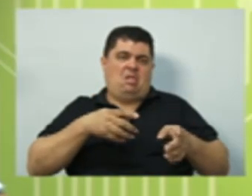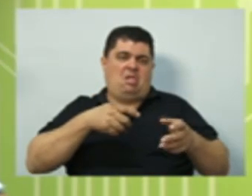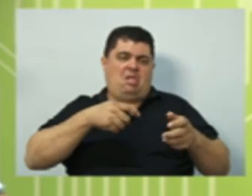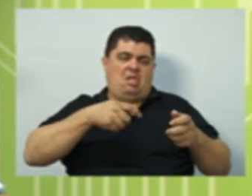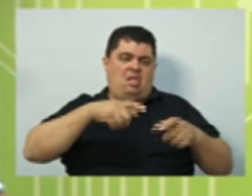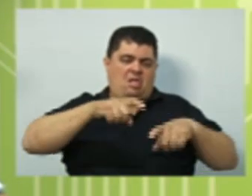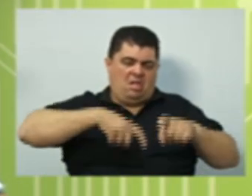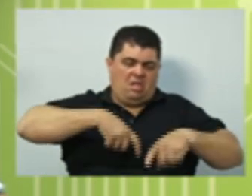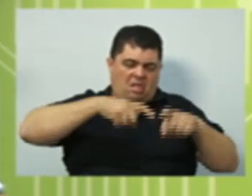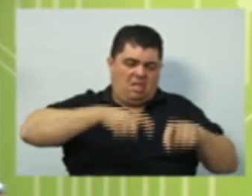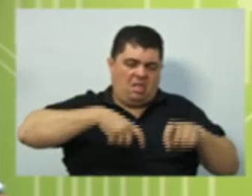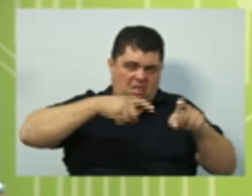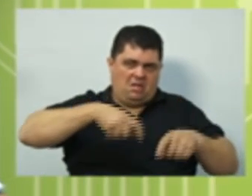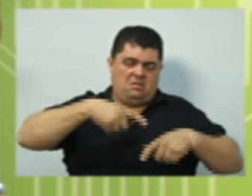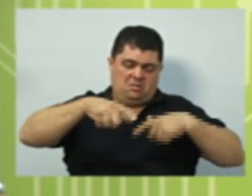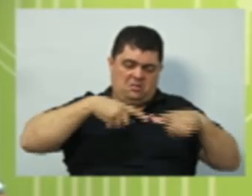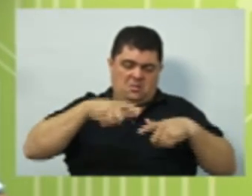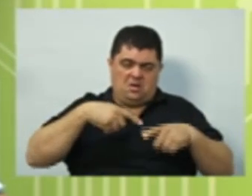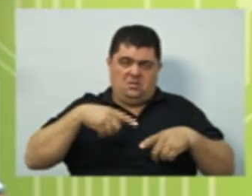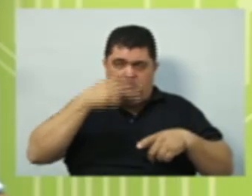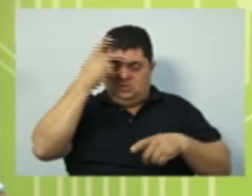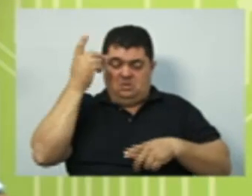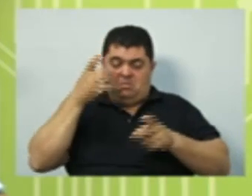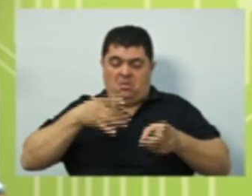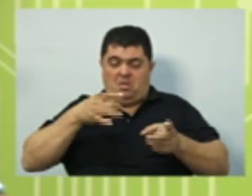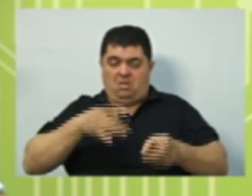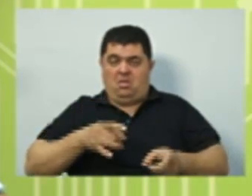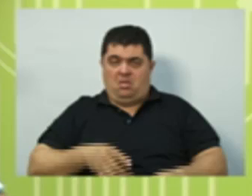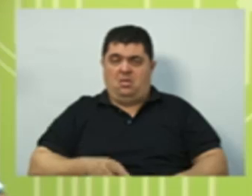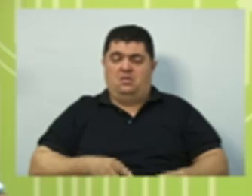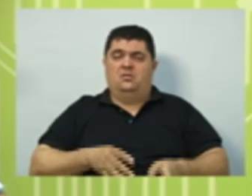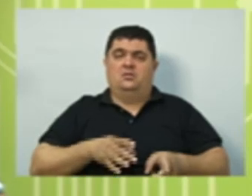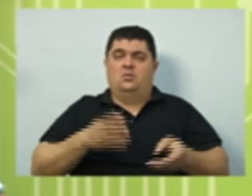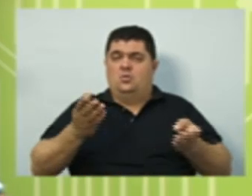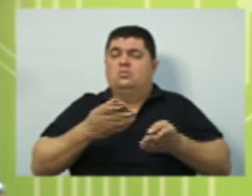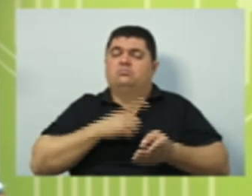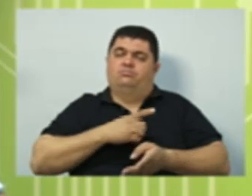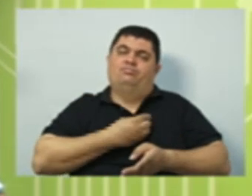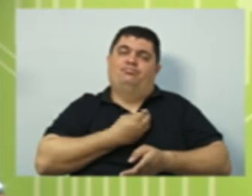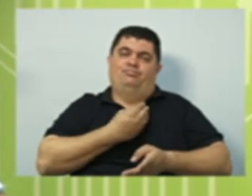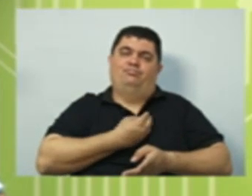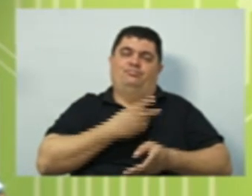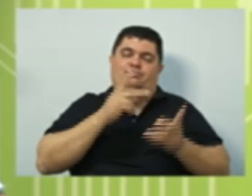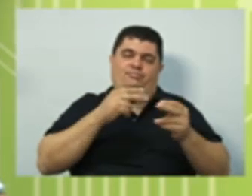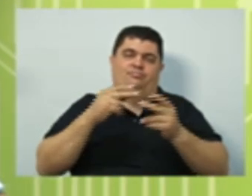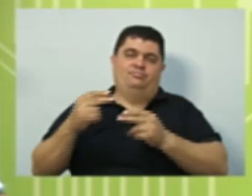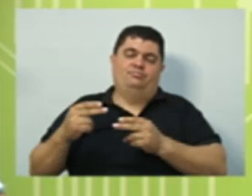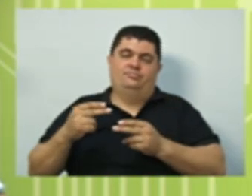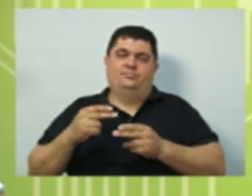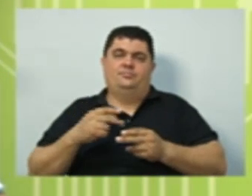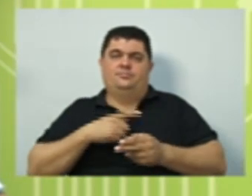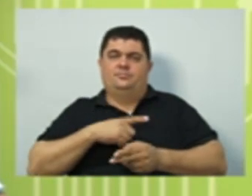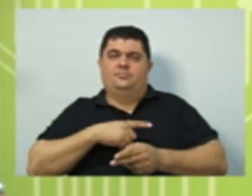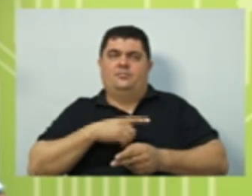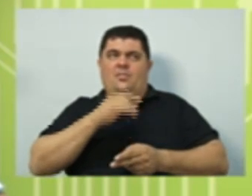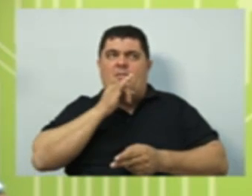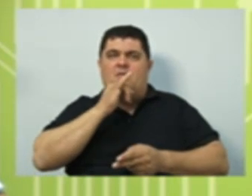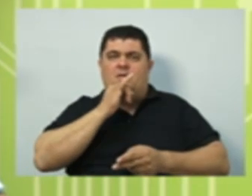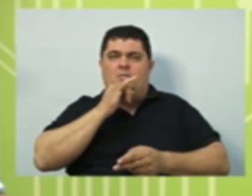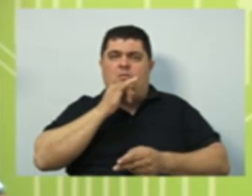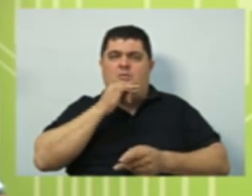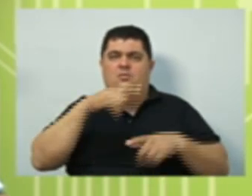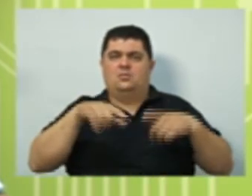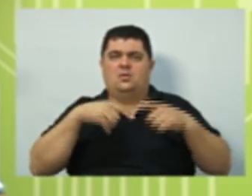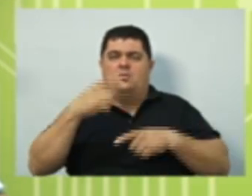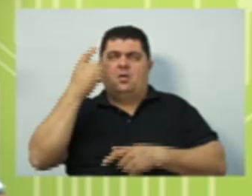manual. E isto repercute até hoje em nossos dias. Você tem, parece que o trabalho daqueles que pensam